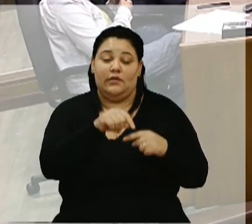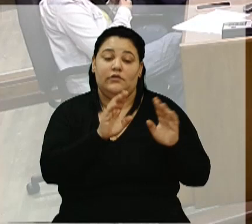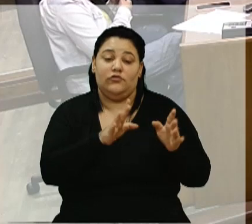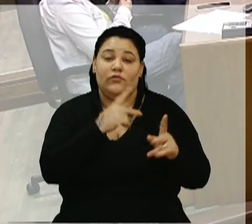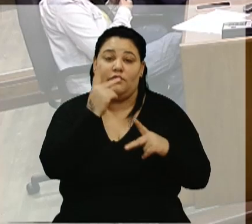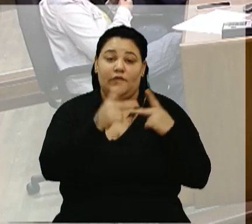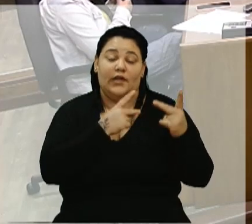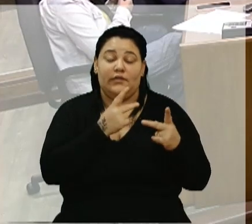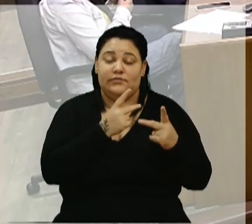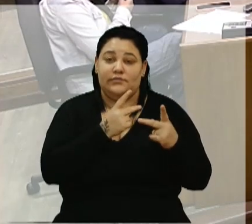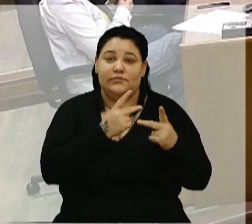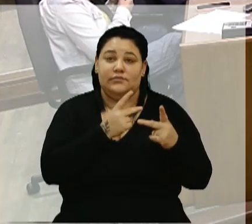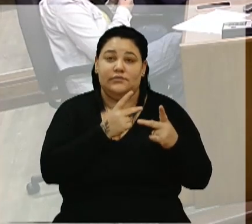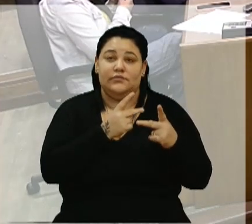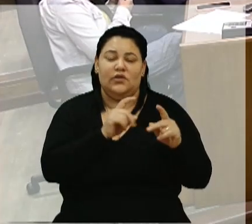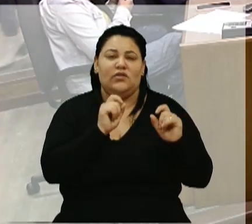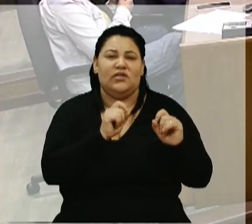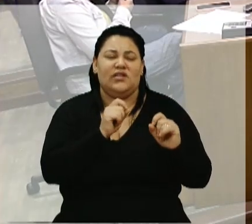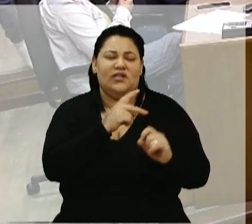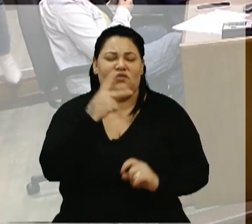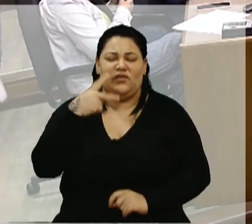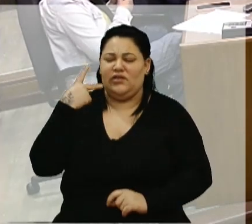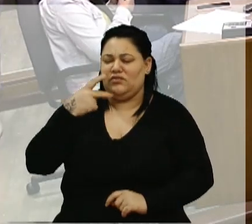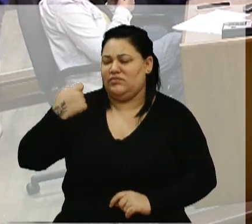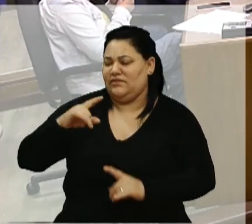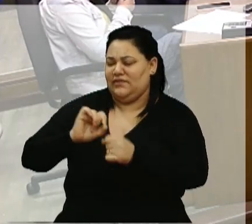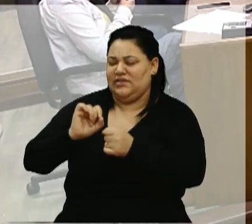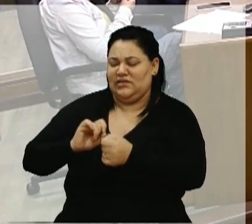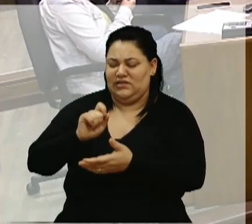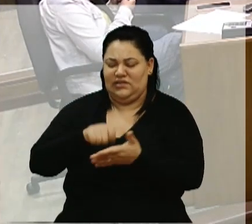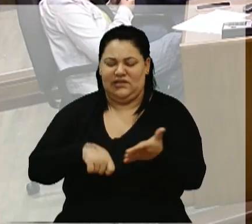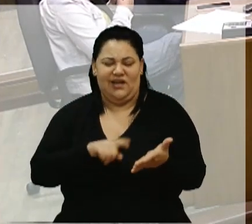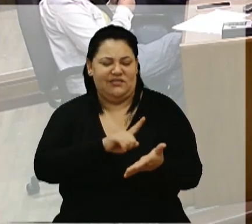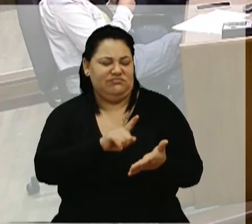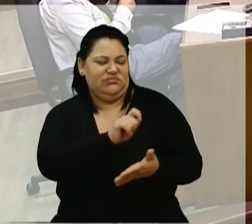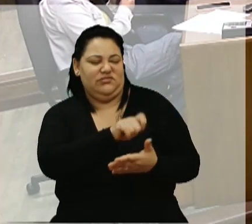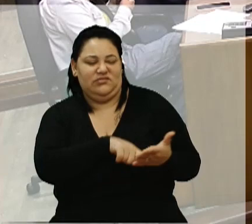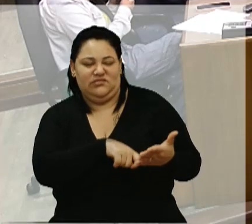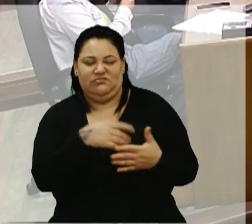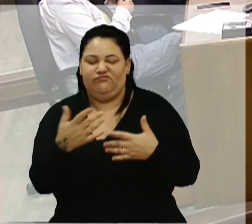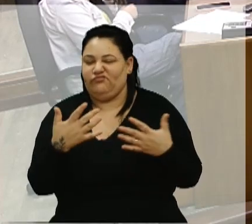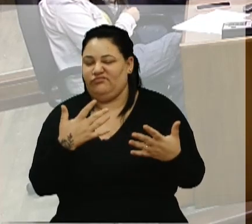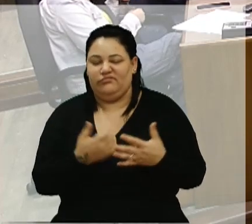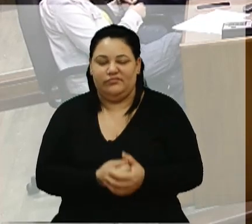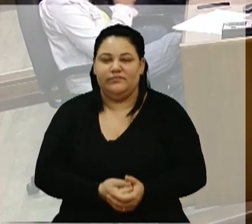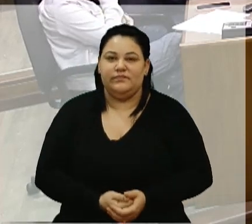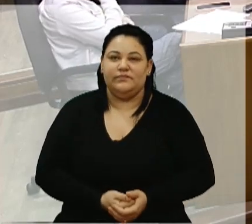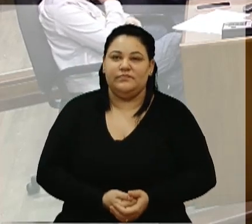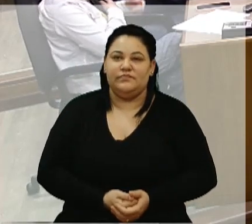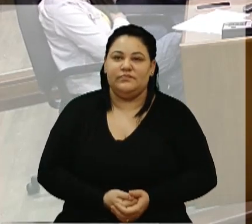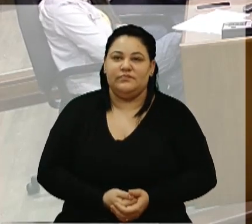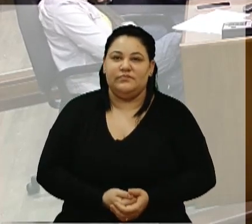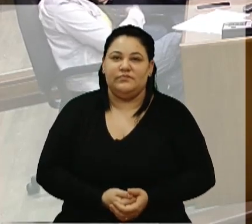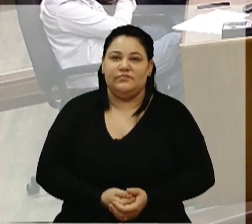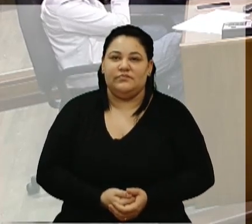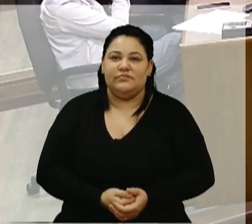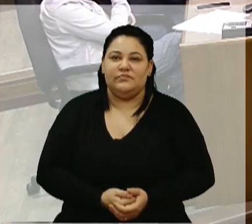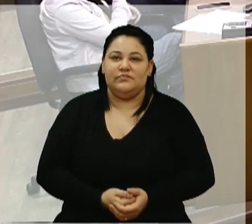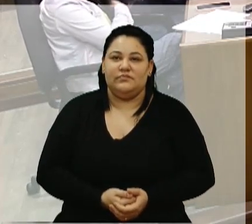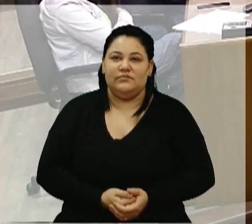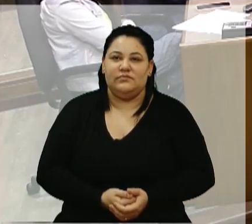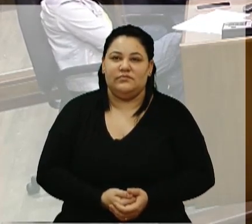o que o vereador deve fazer, deve assinar, não deve assinar, deve fazer. Quem tem que me impor isso